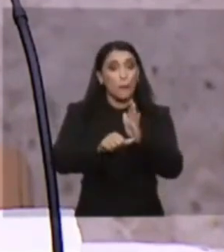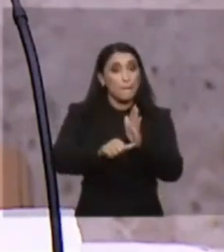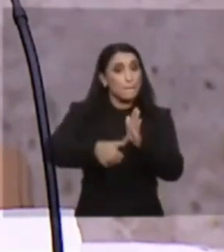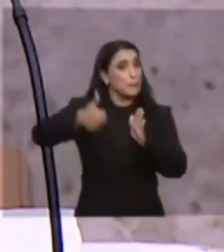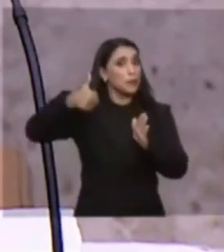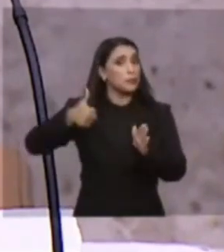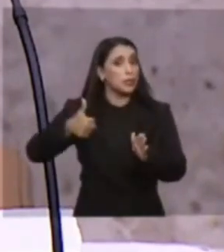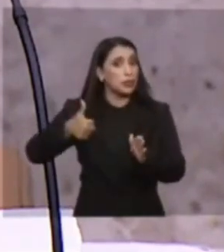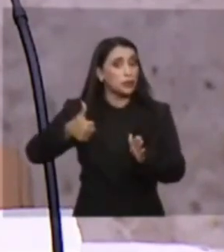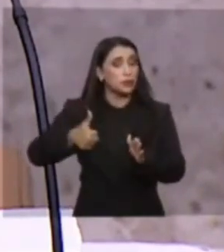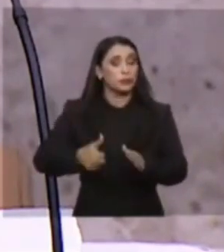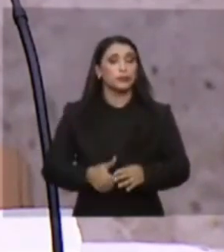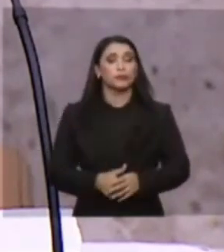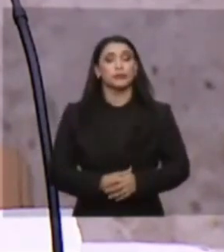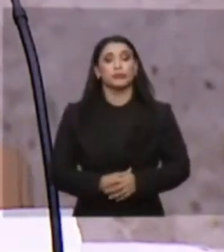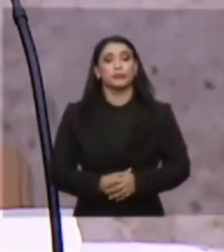1º